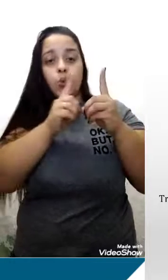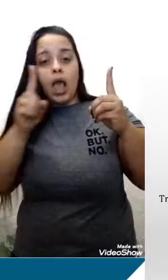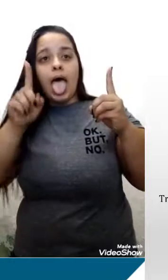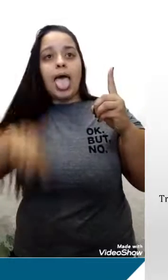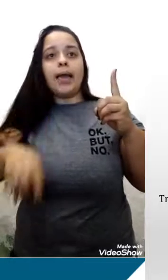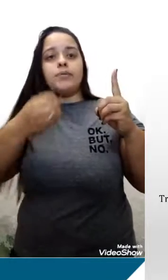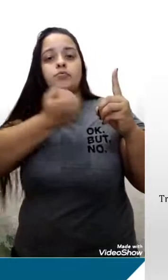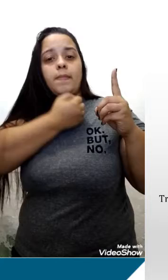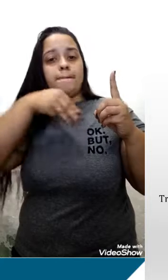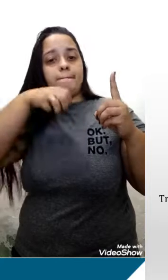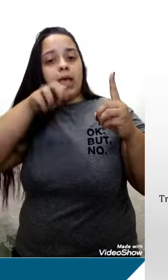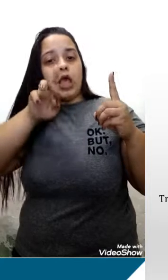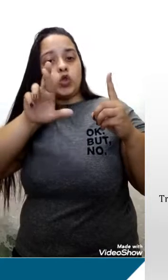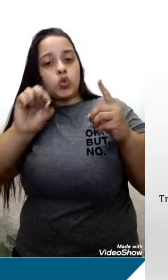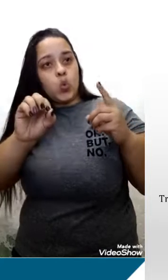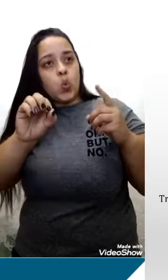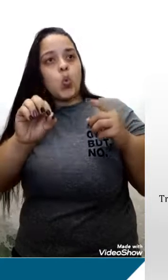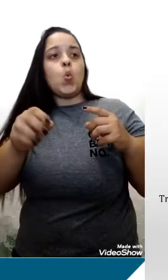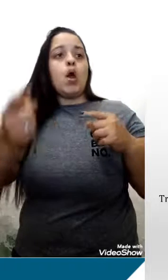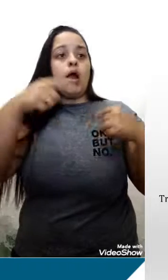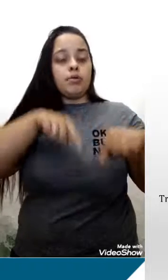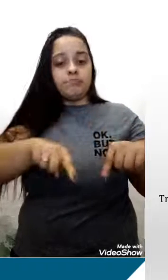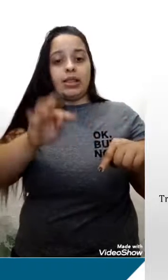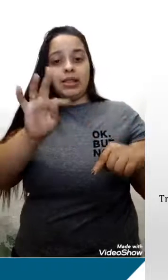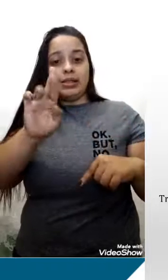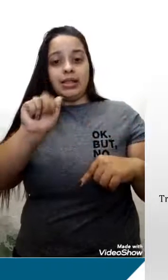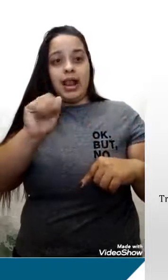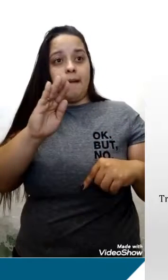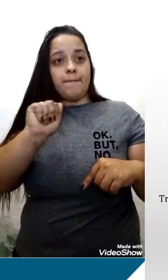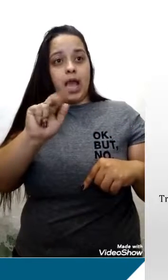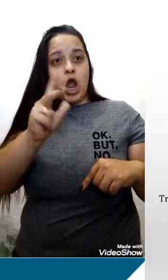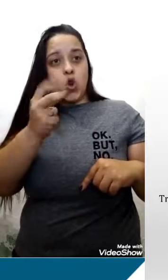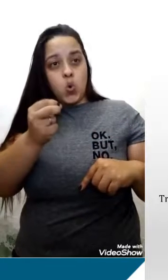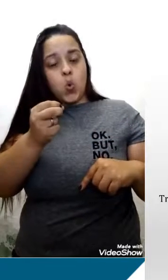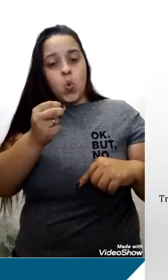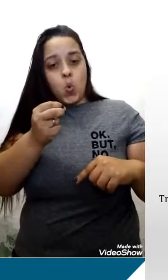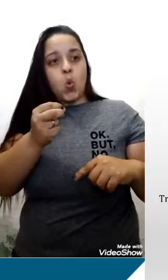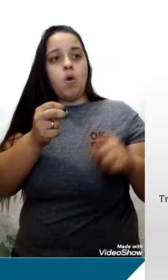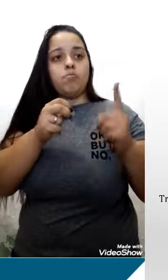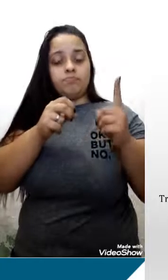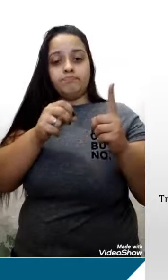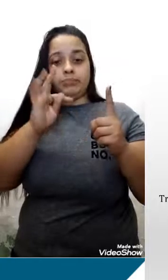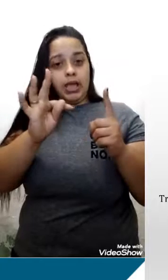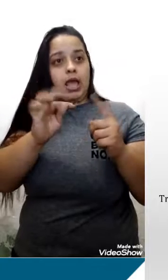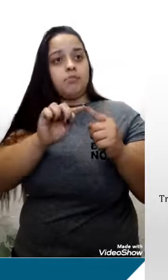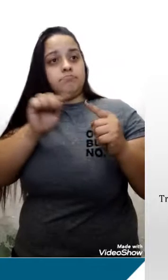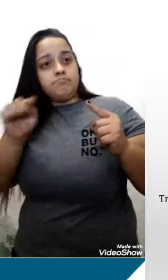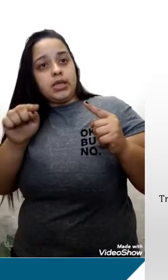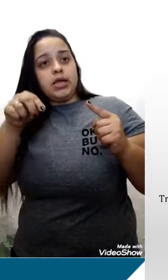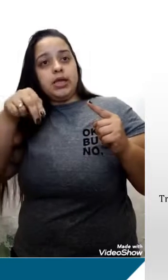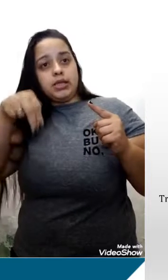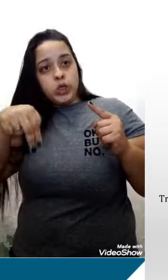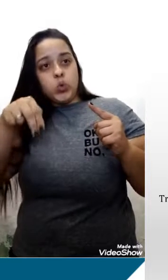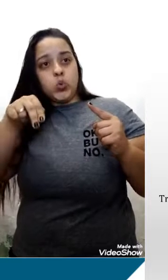metro, e o trabalho, como ele é um produto da força e do deslocamento,